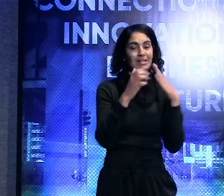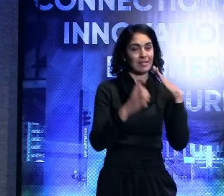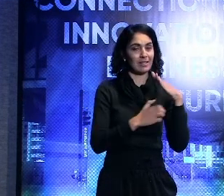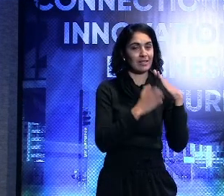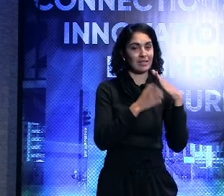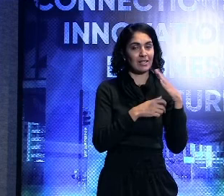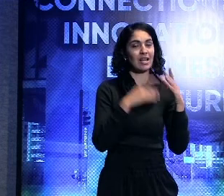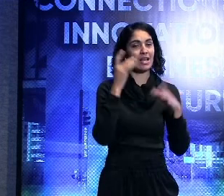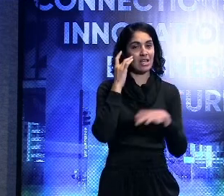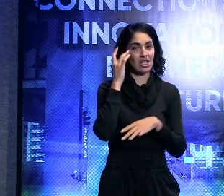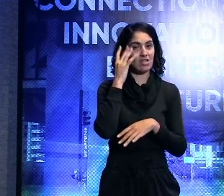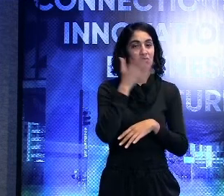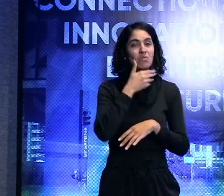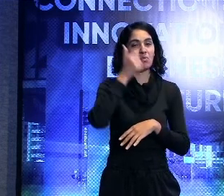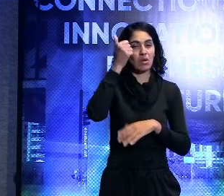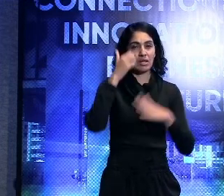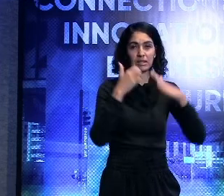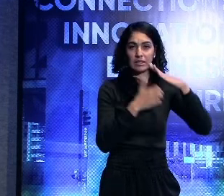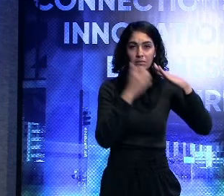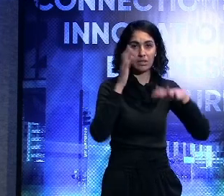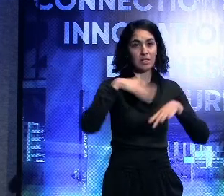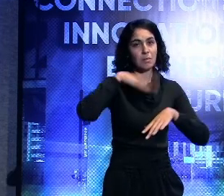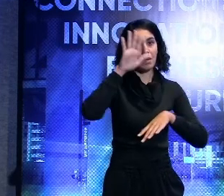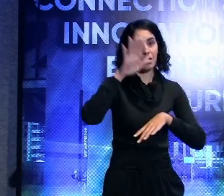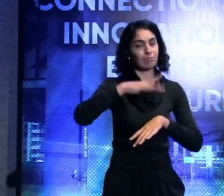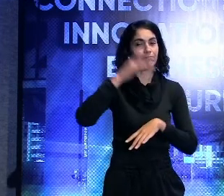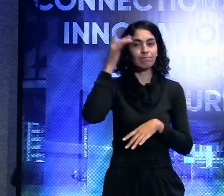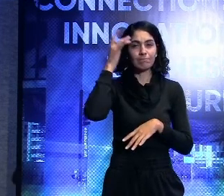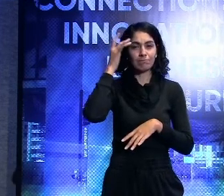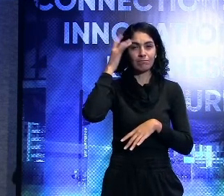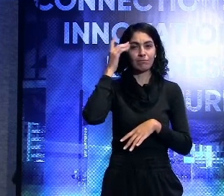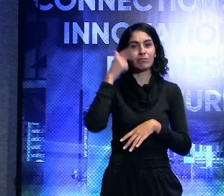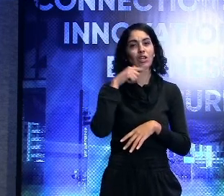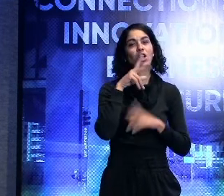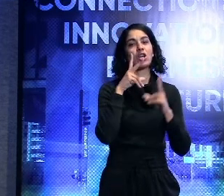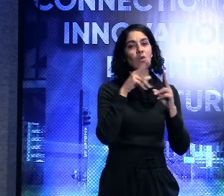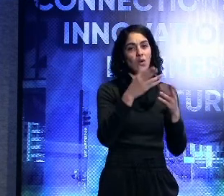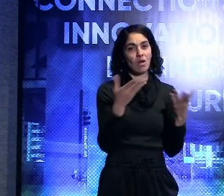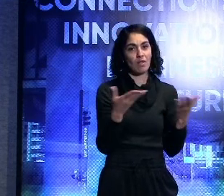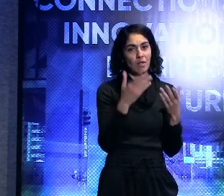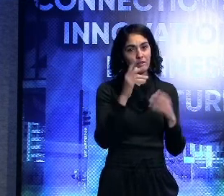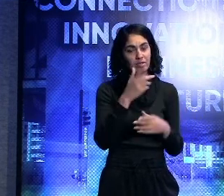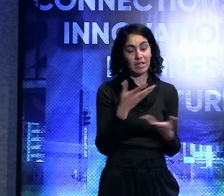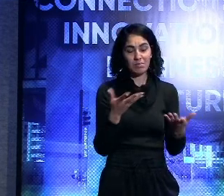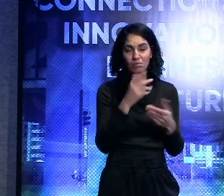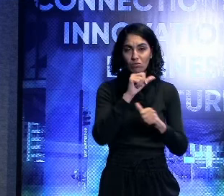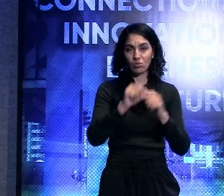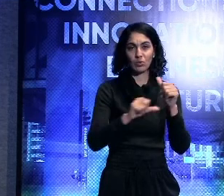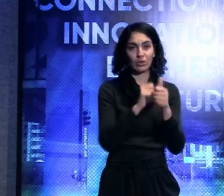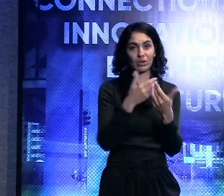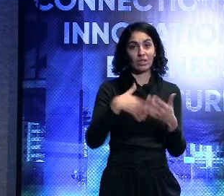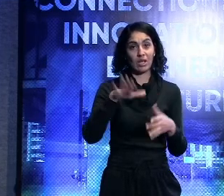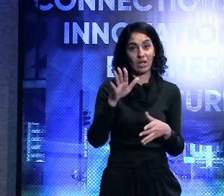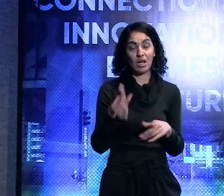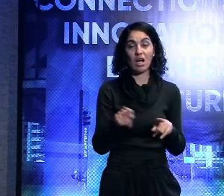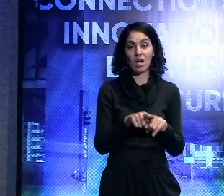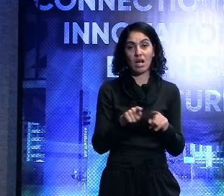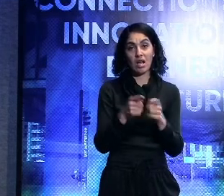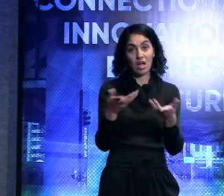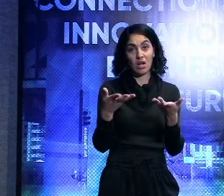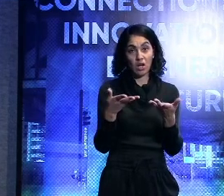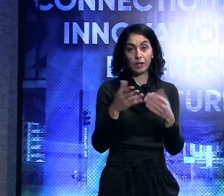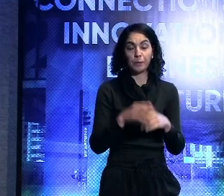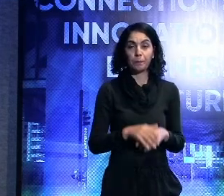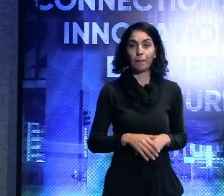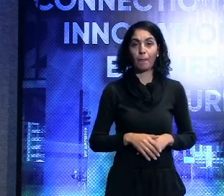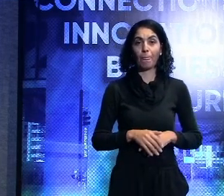fazer com que as empresas sejam muito mais maduras, como a nossa está se tornando muito mais agora. E, por exemplo, quando a gente vem no processo inteiro,